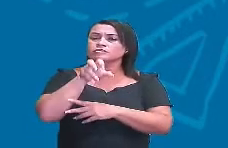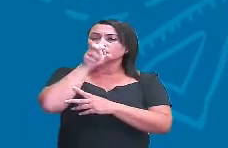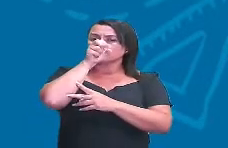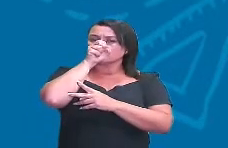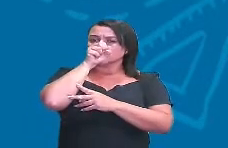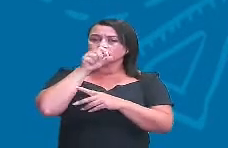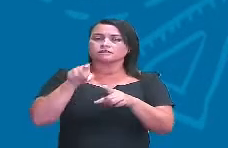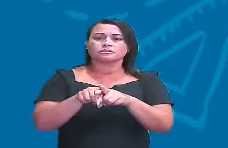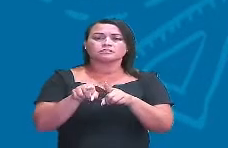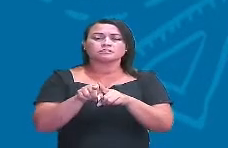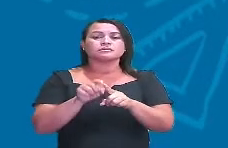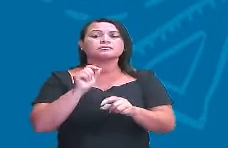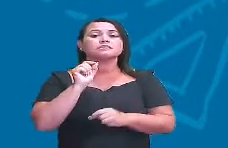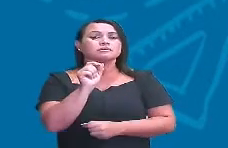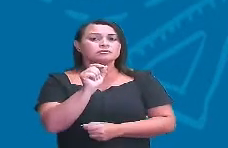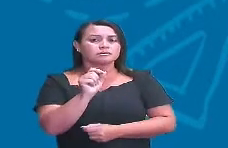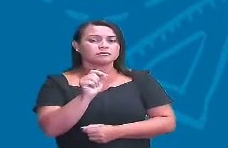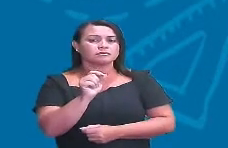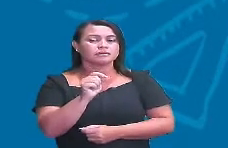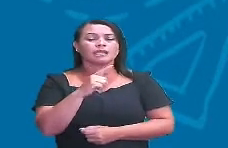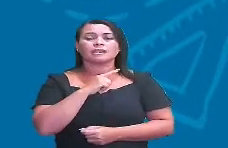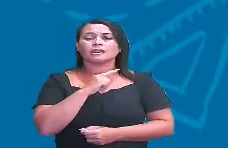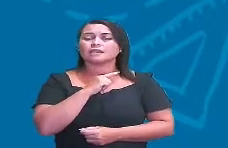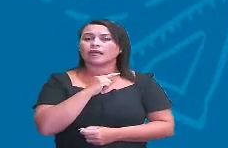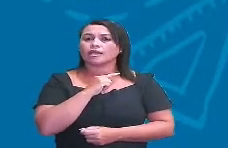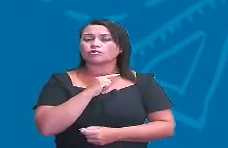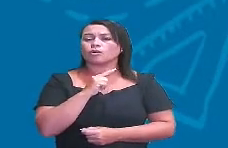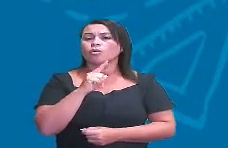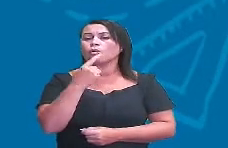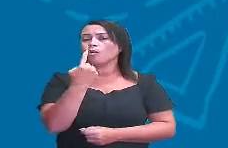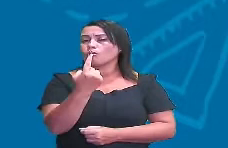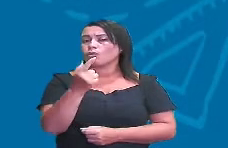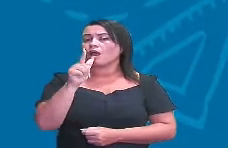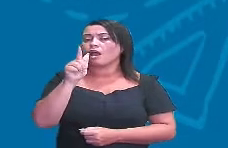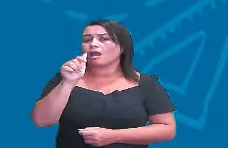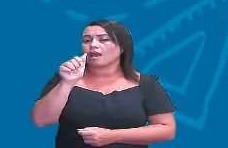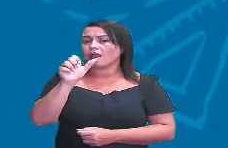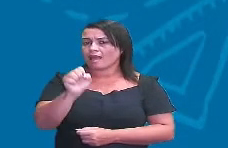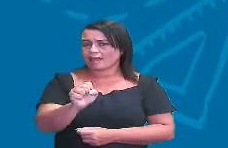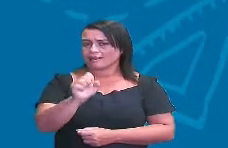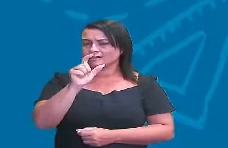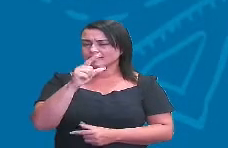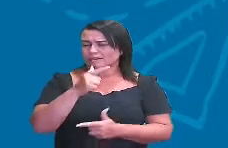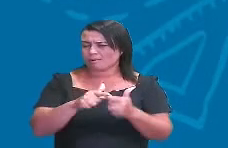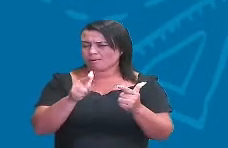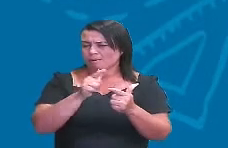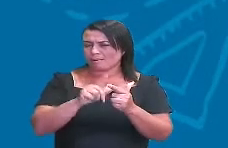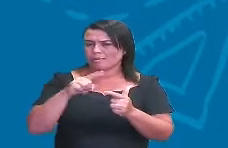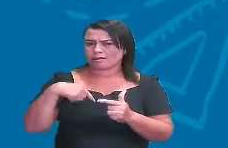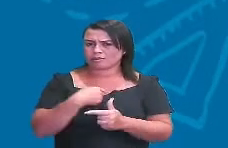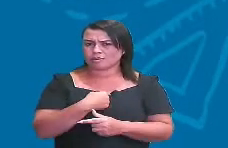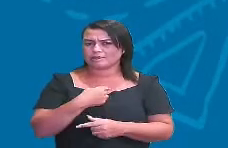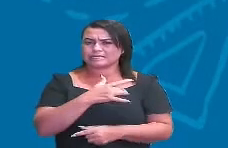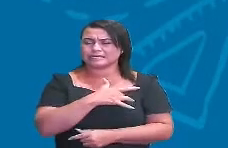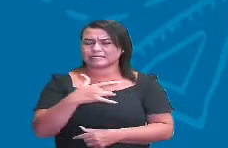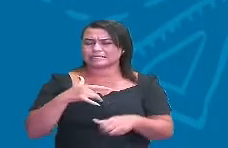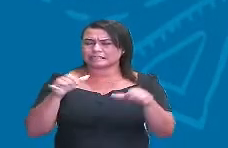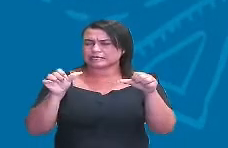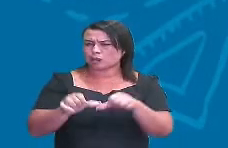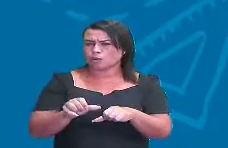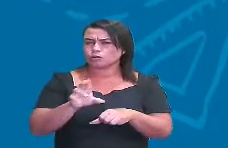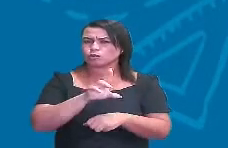respiramos, um componente, um gás que é prejudicial à nossa saúde, que nós chamamos esse gás